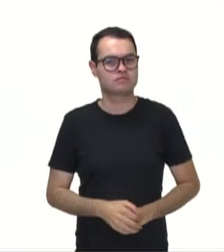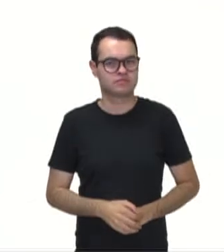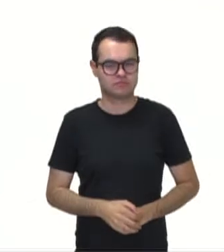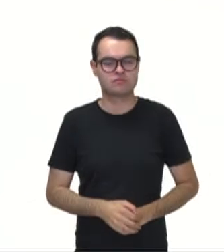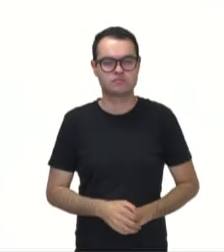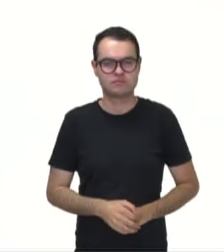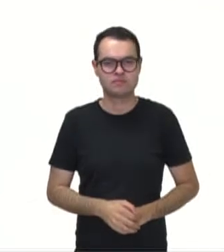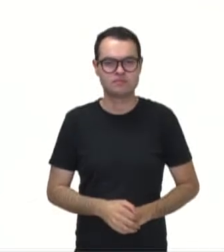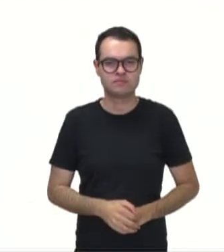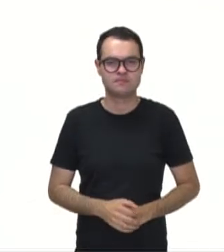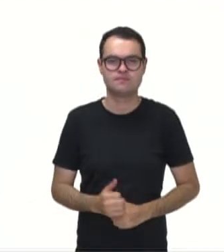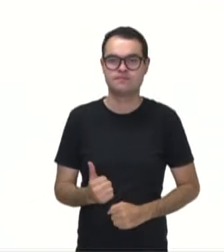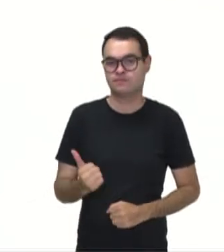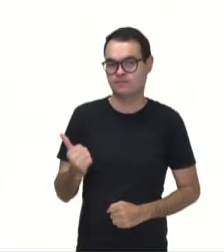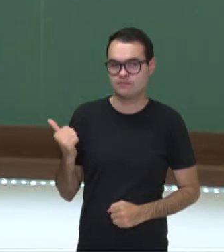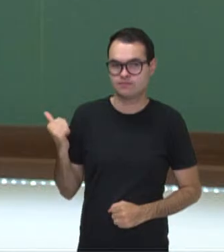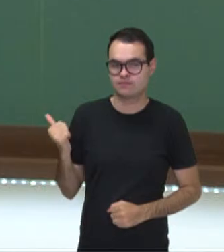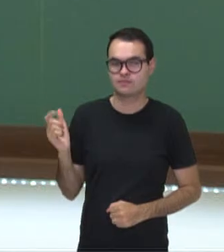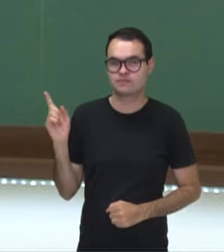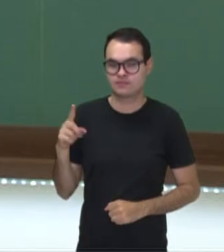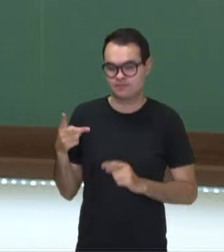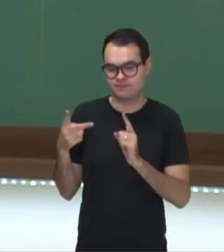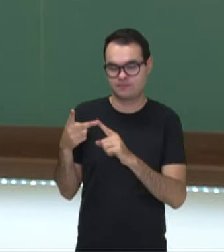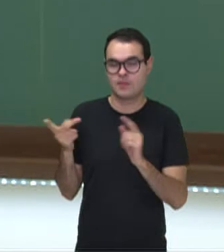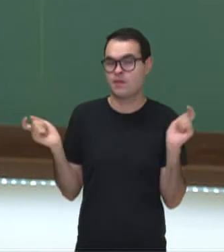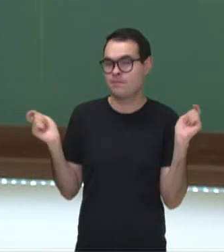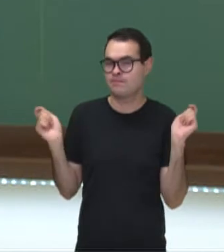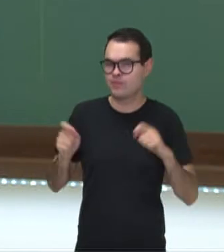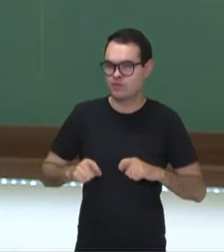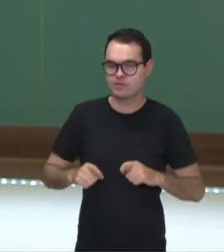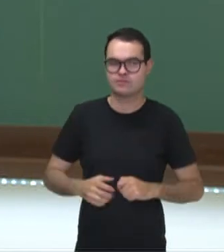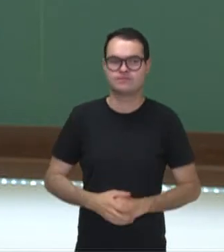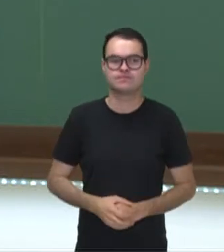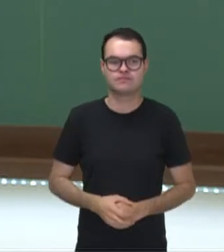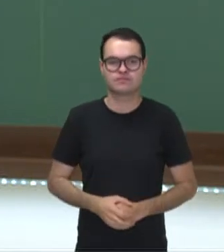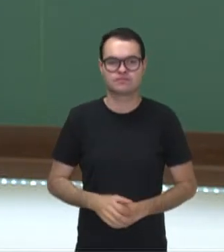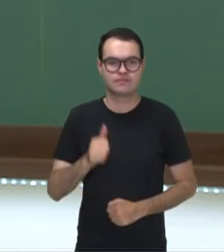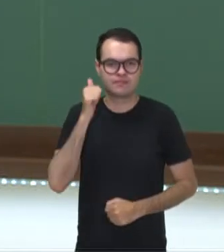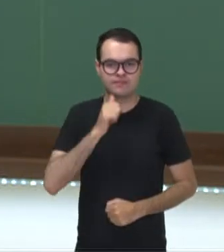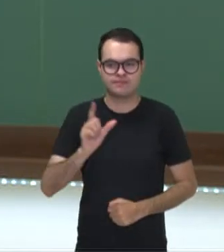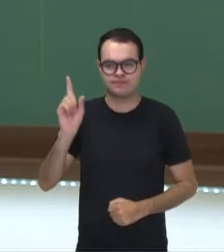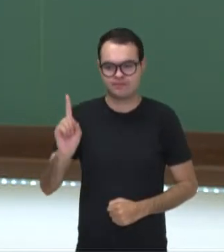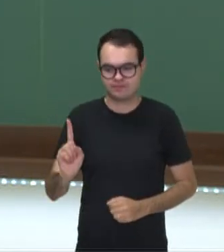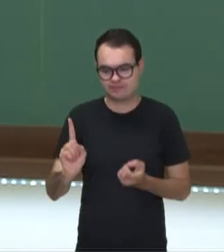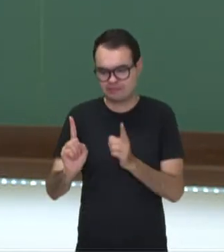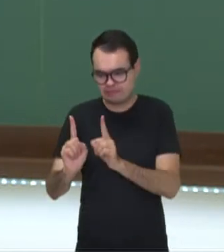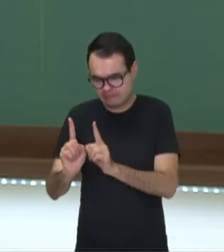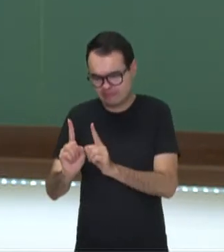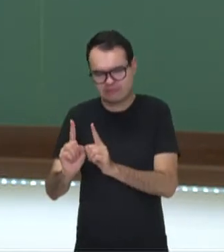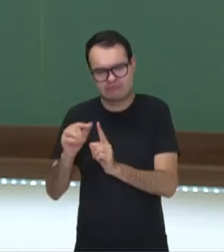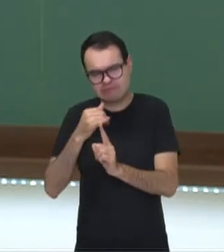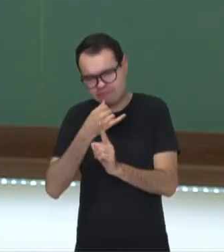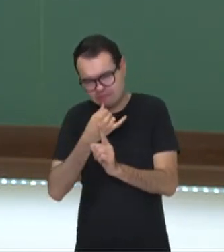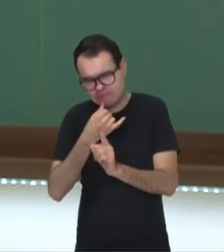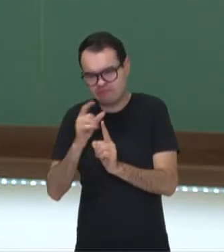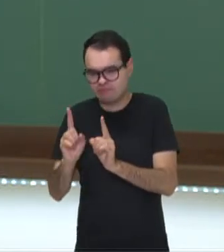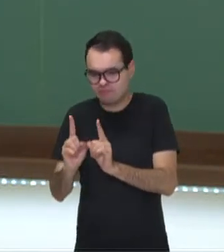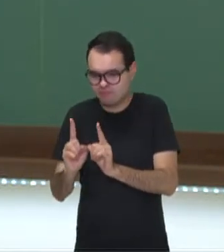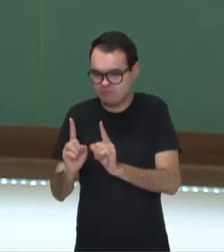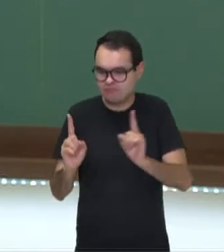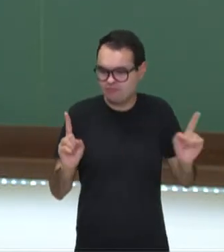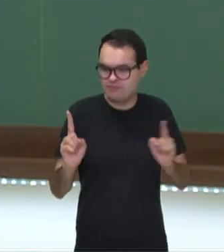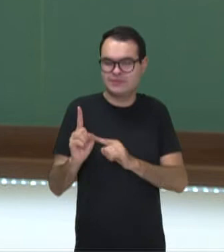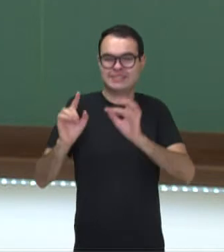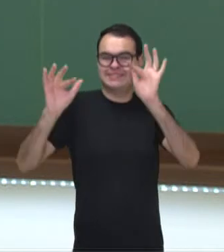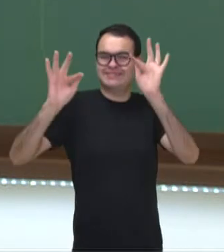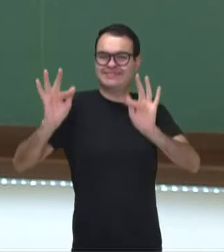Agora aqui eu vou expressar uma possibilidade. Ela seria mais feliz lejos dele.